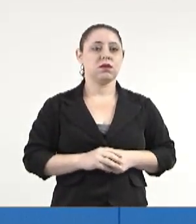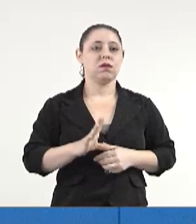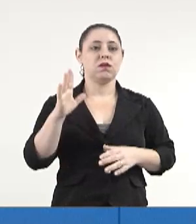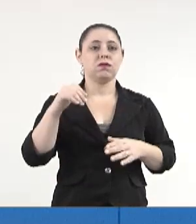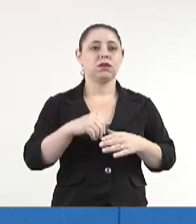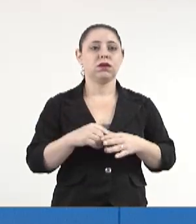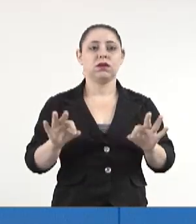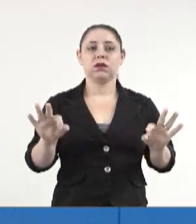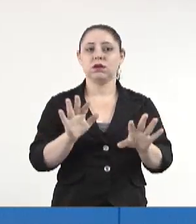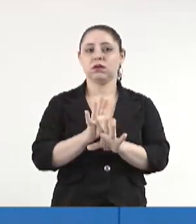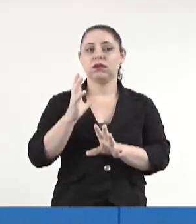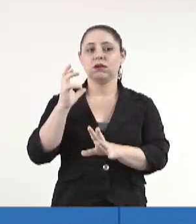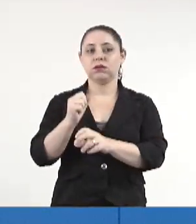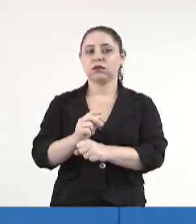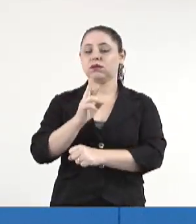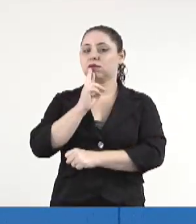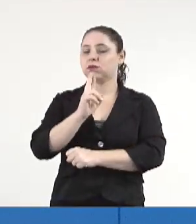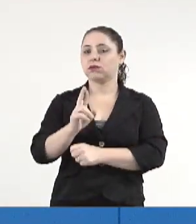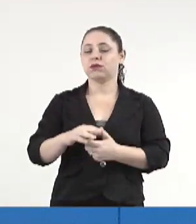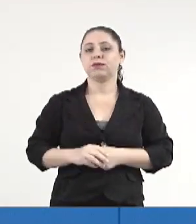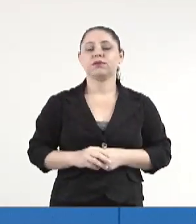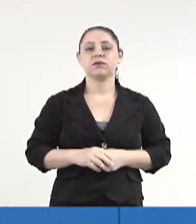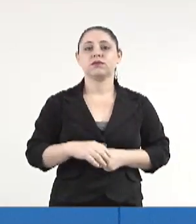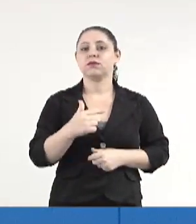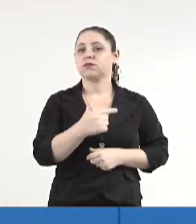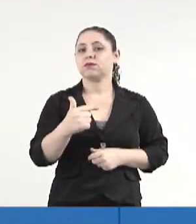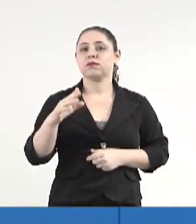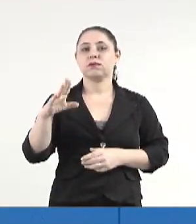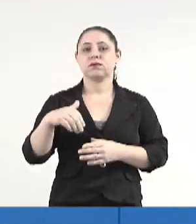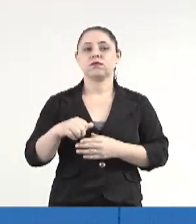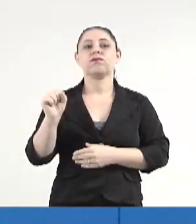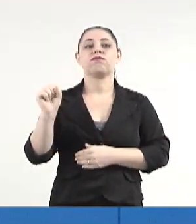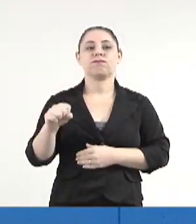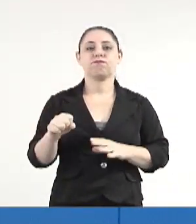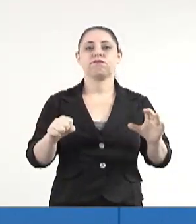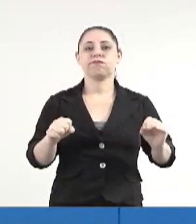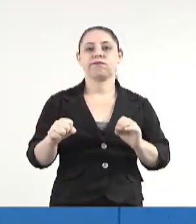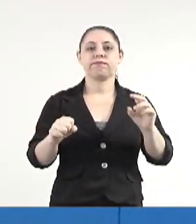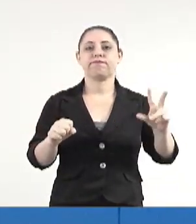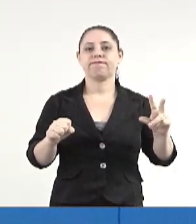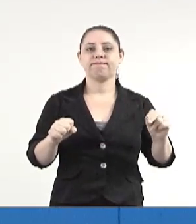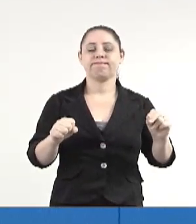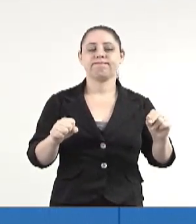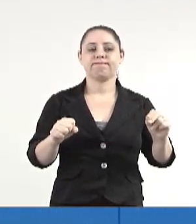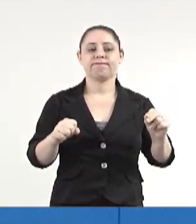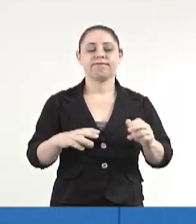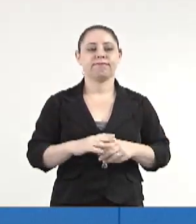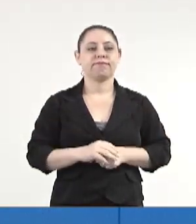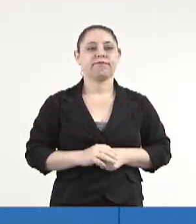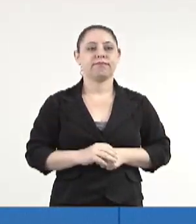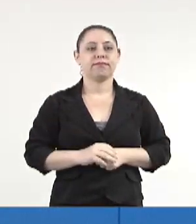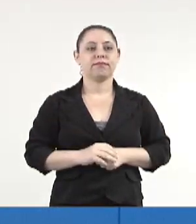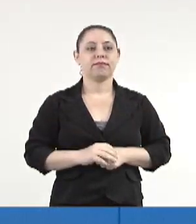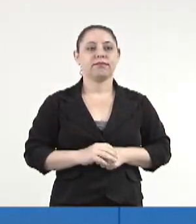Encerrada a votação, consulta o resultado. Senhor presidente, 22 votos favoráveis, nenhum voto contrário.